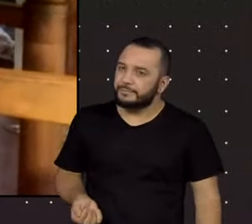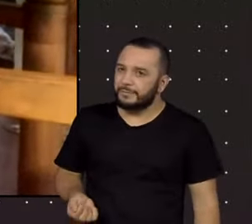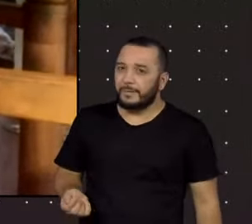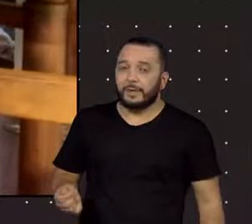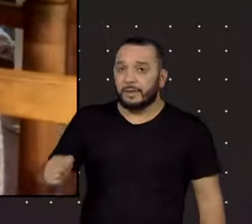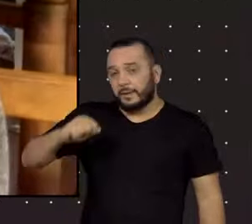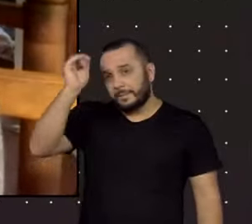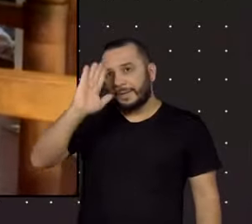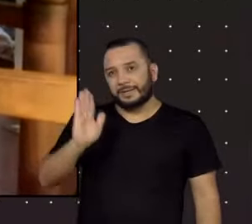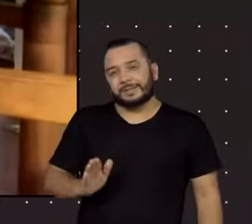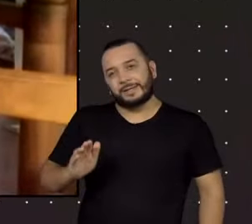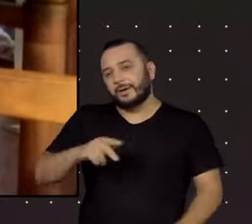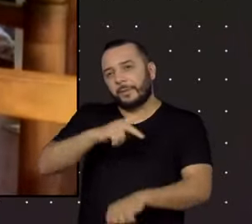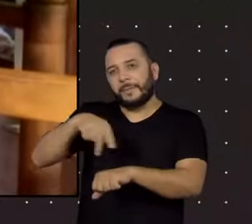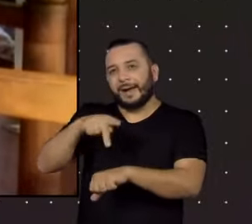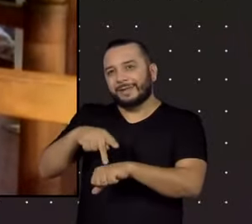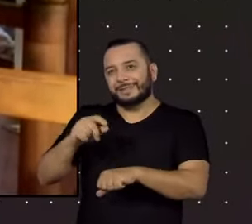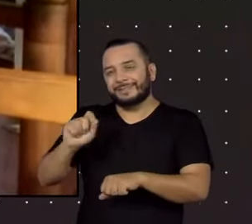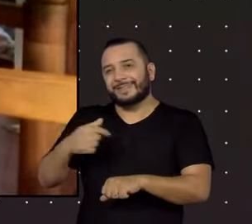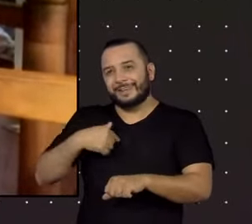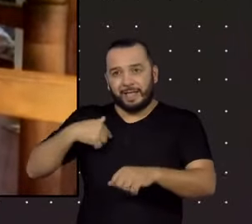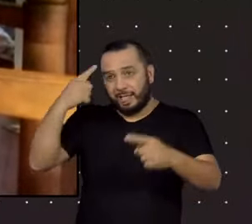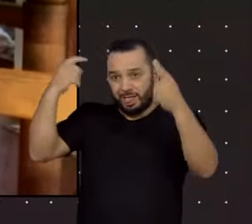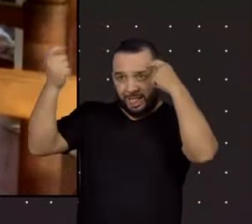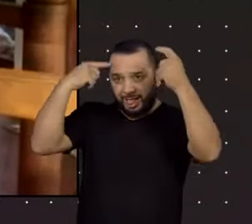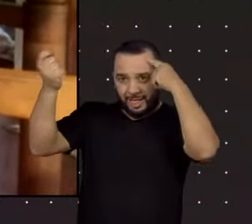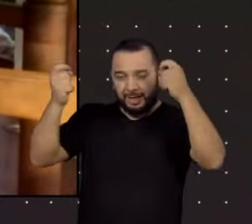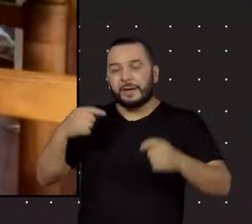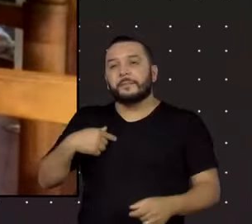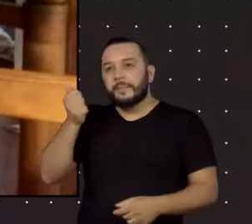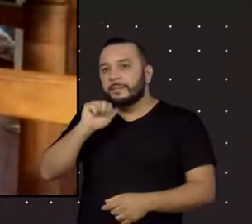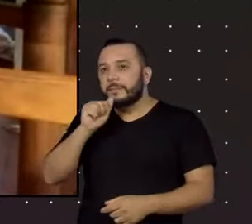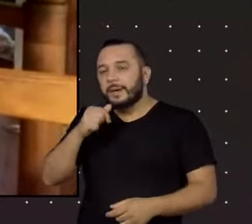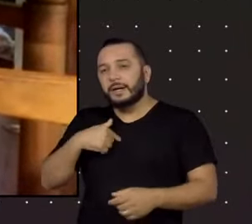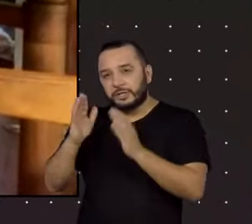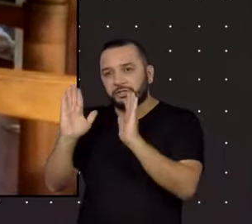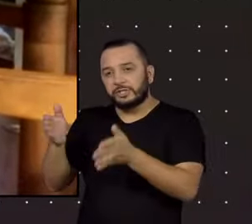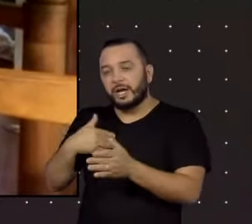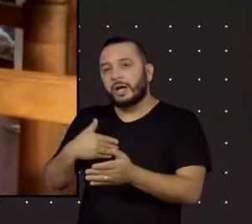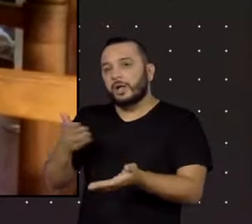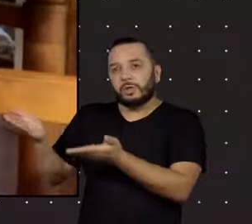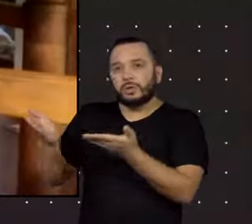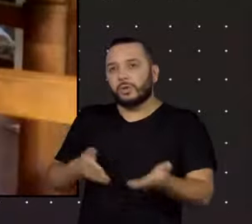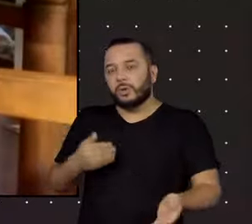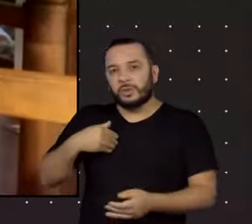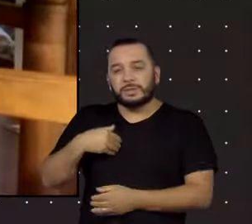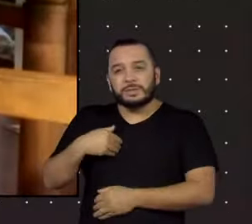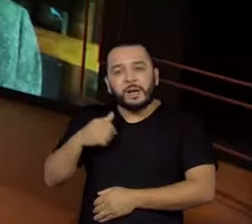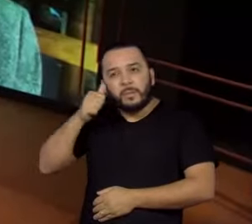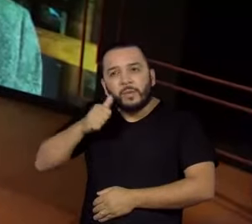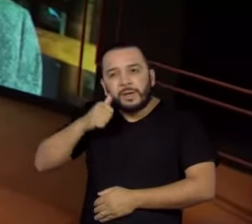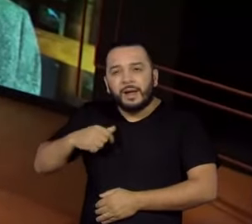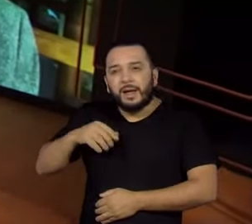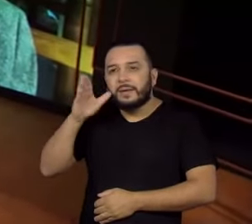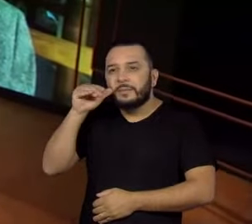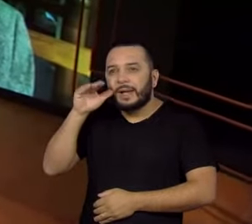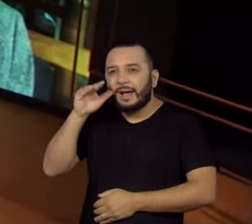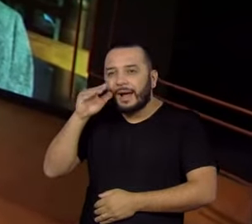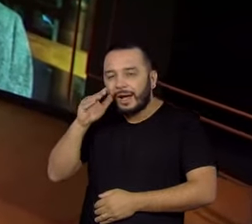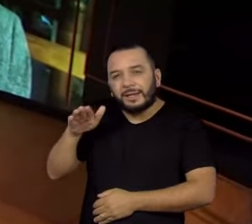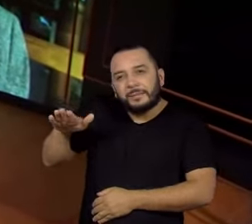Brasil, o país da improvisação, né? Minha mãe trouxe lá do interior de Minas uma empregadinha doméstica, né? Baixinha lá, só tinha 2 dentes